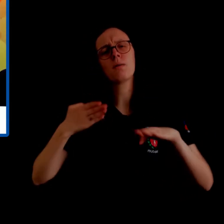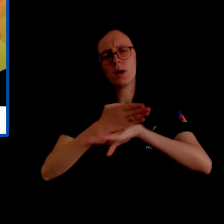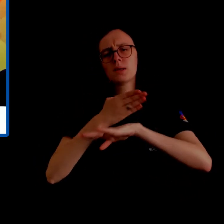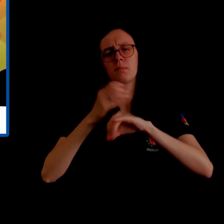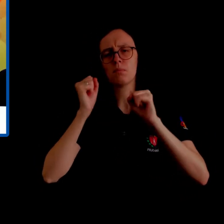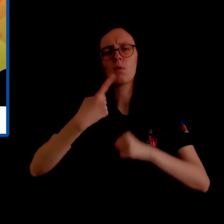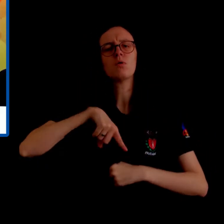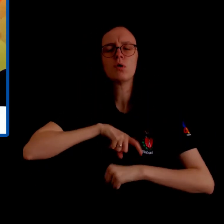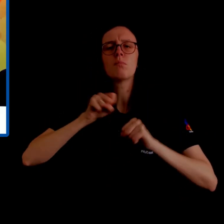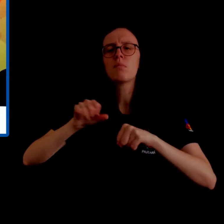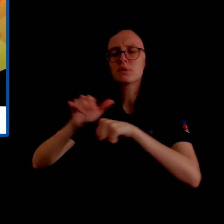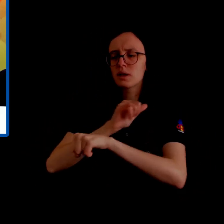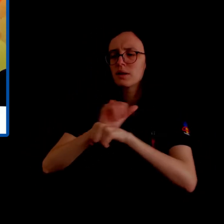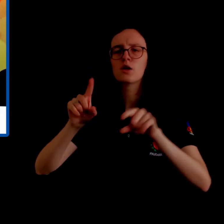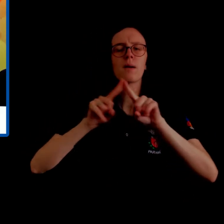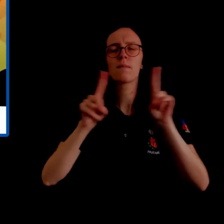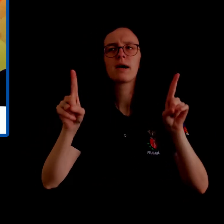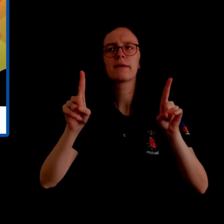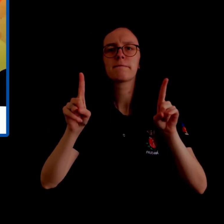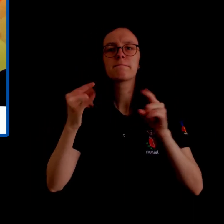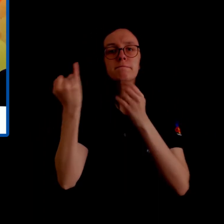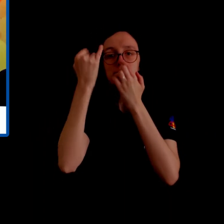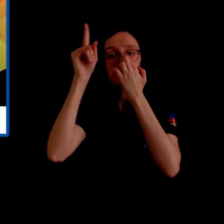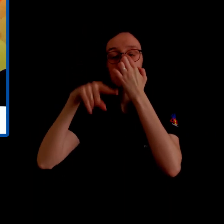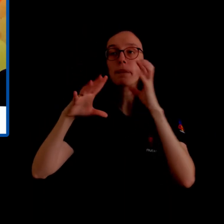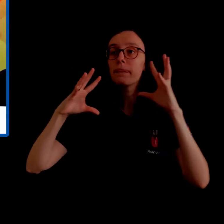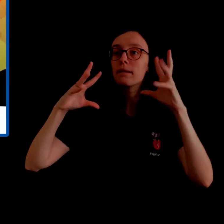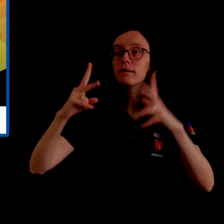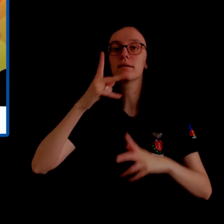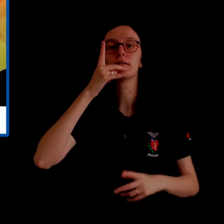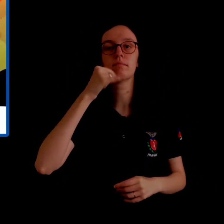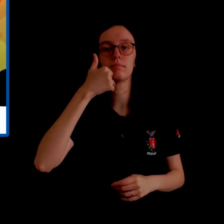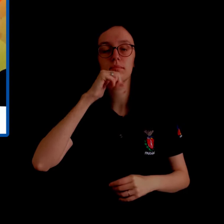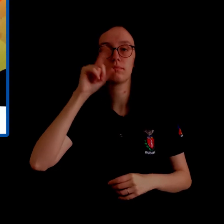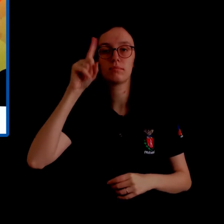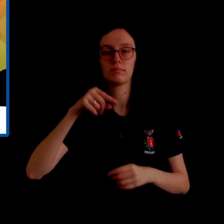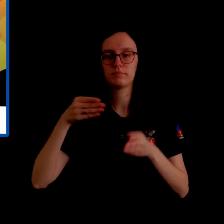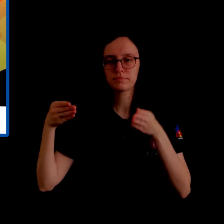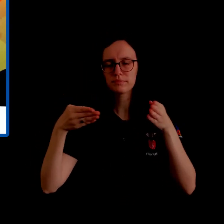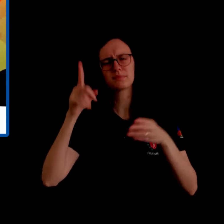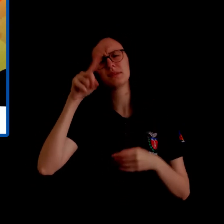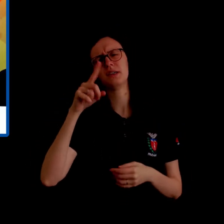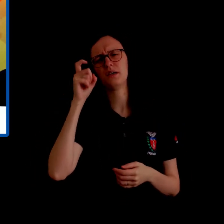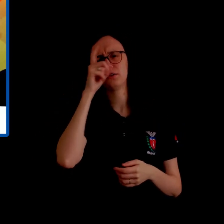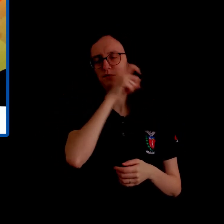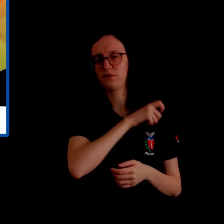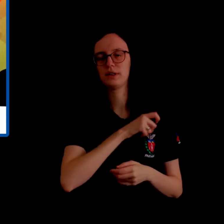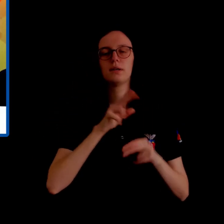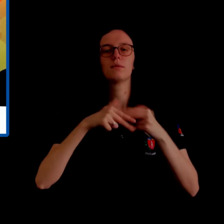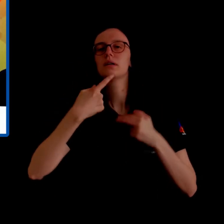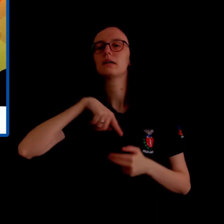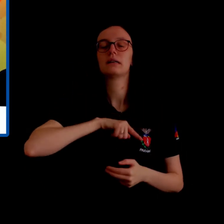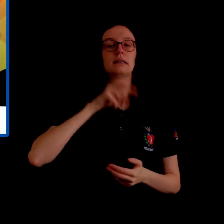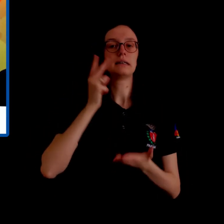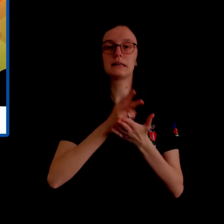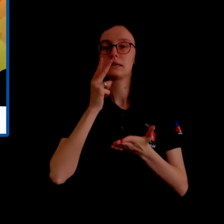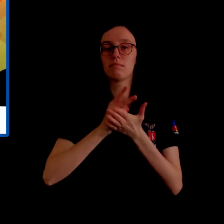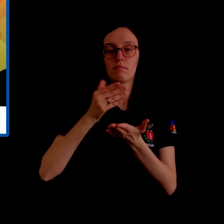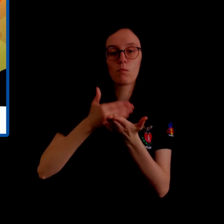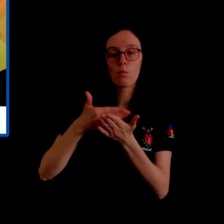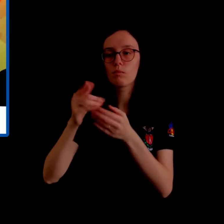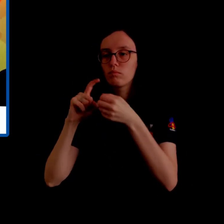podemos ter ferramentas, mas mobilizar todos os pais nessa direção é muito difícil. Então a gente sempre começa o